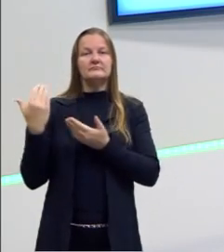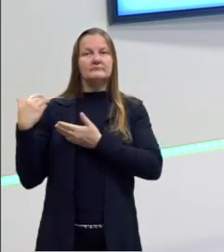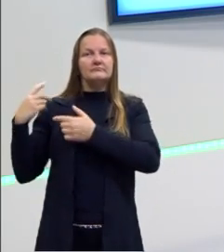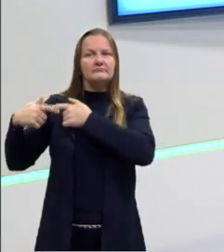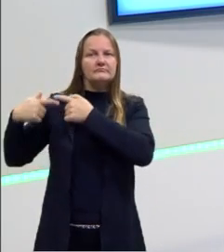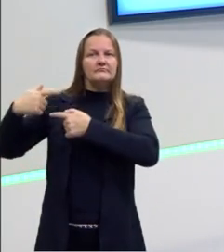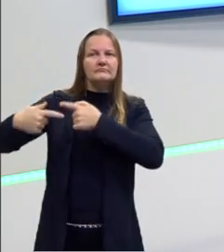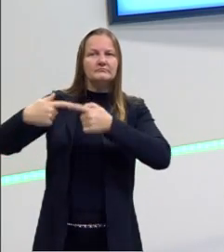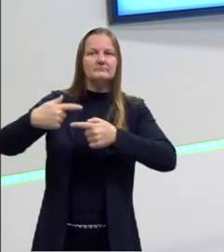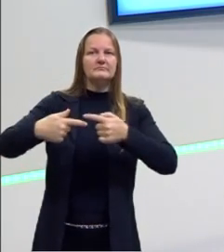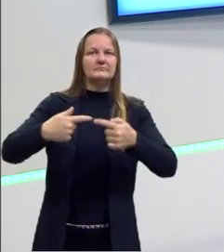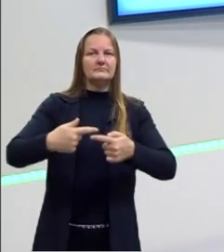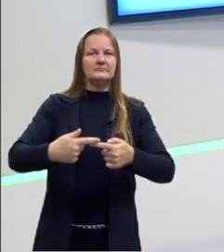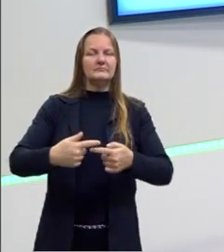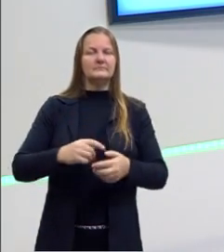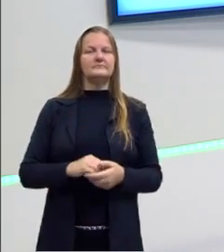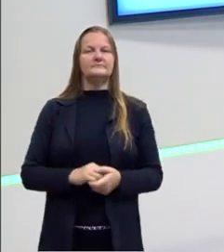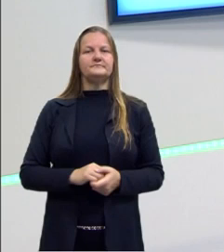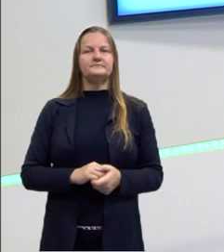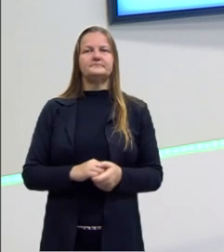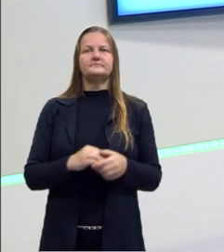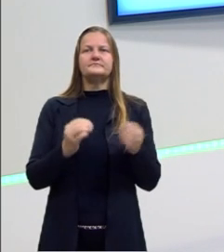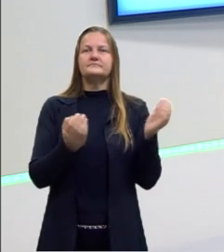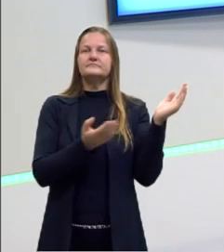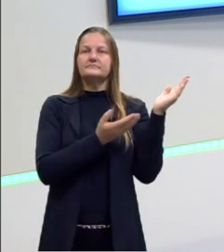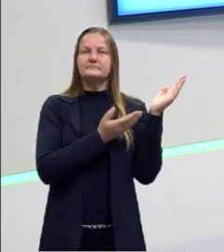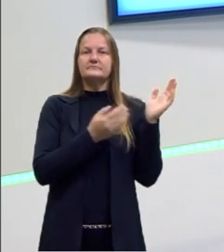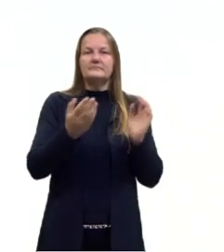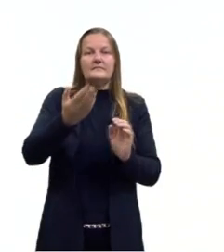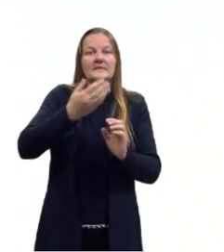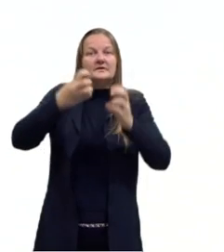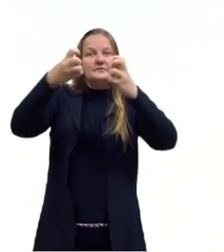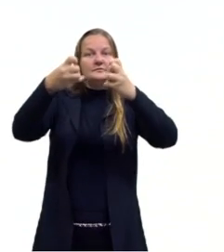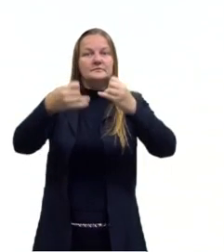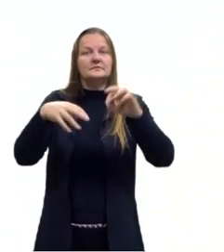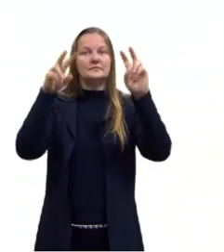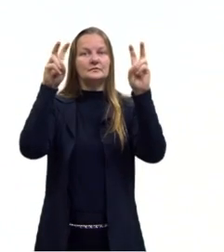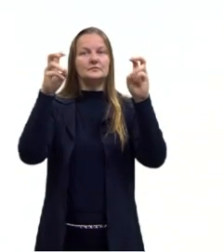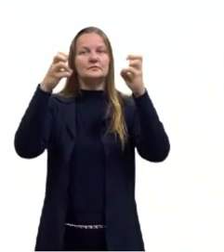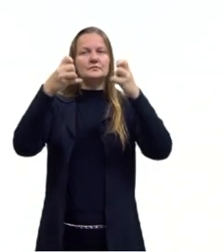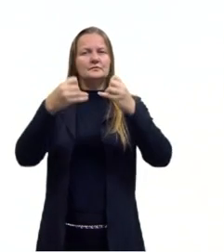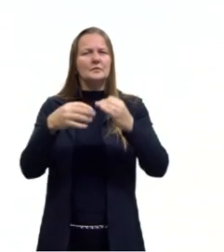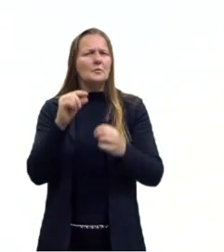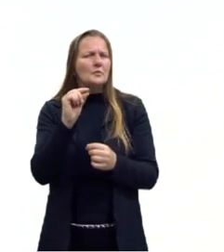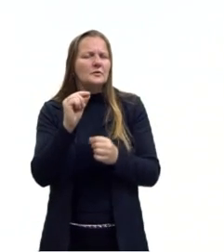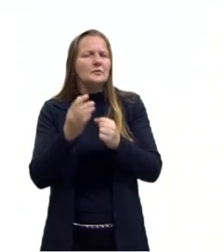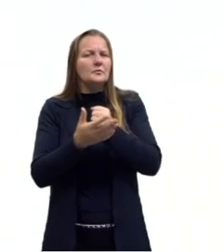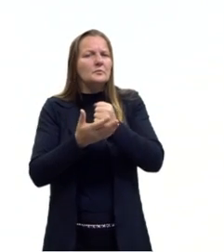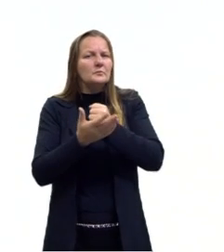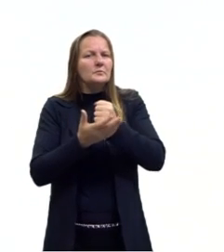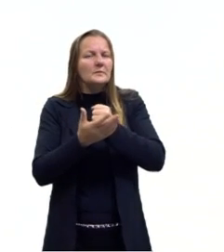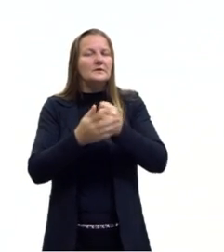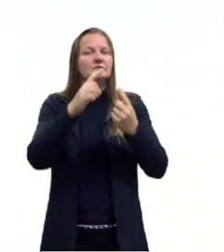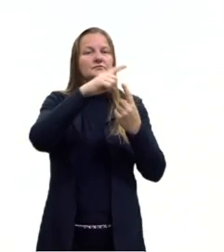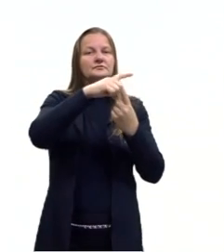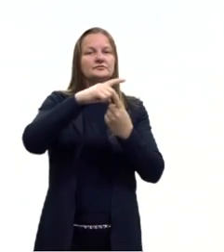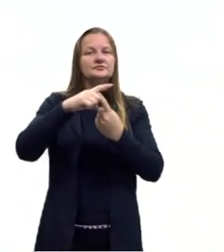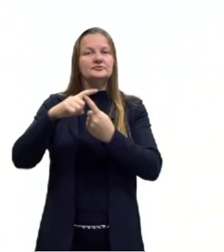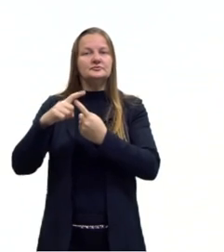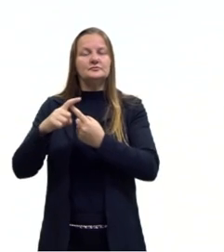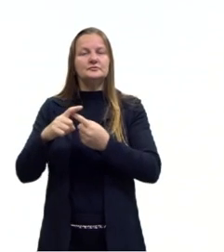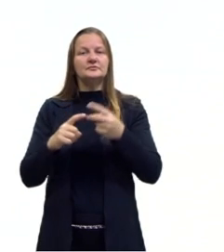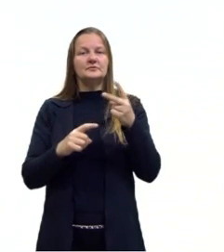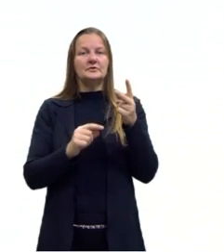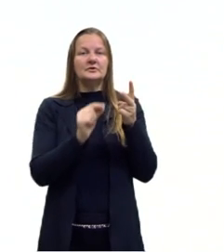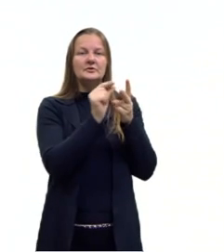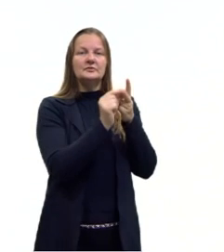então tá bom antes de chegar nesse assunto vamos falar então nos tipos de genes que